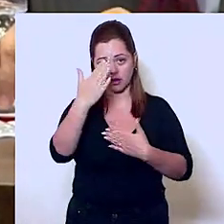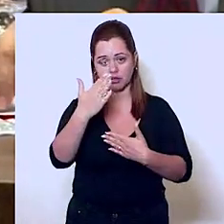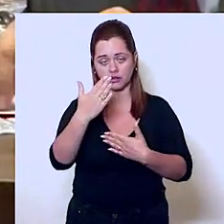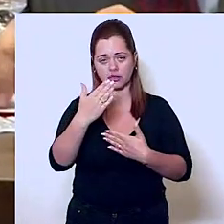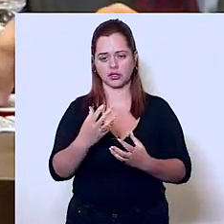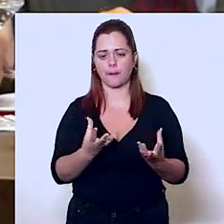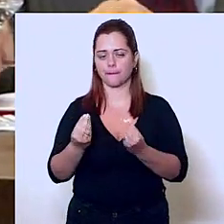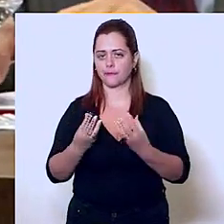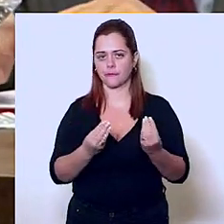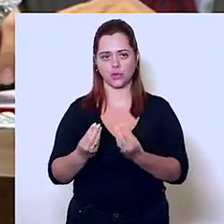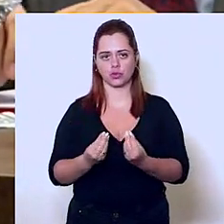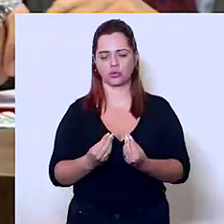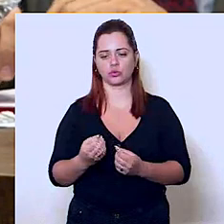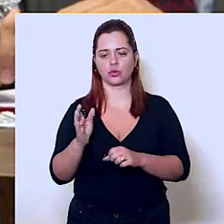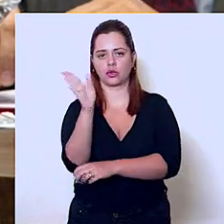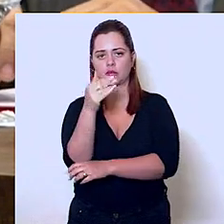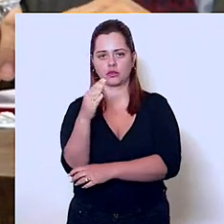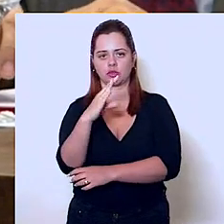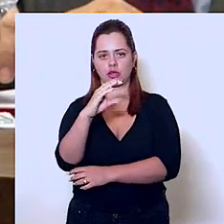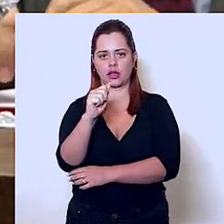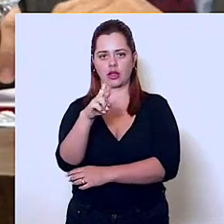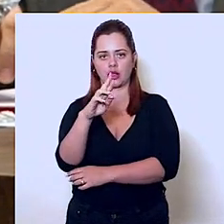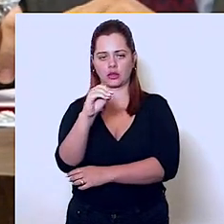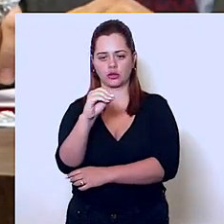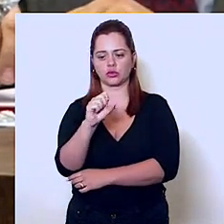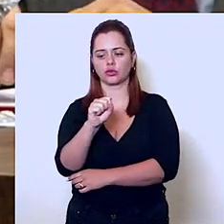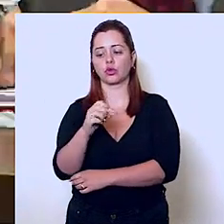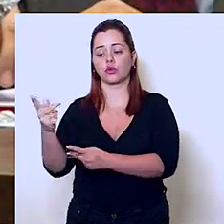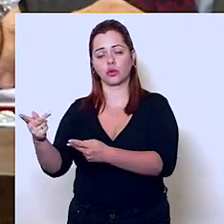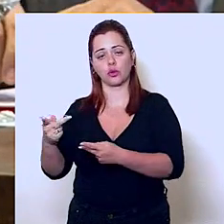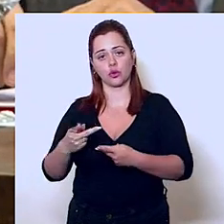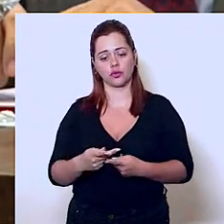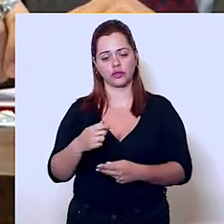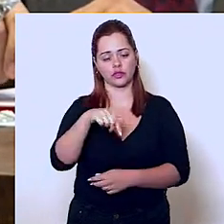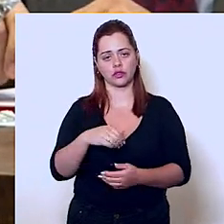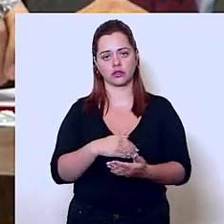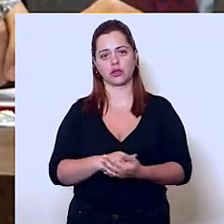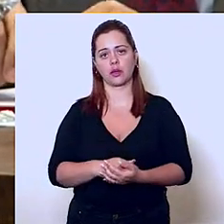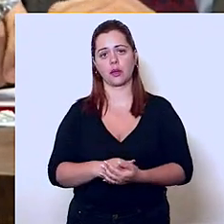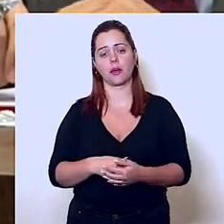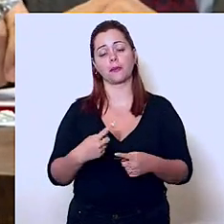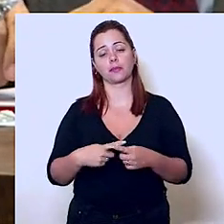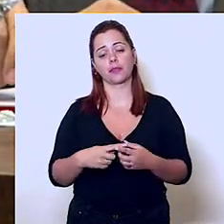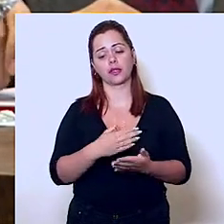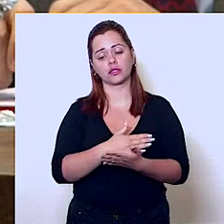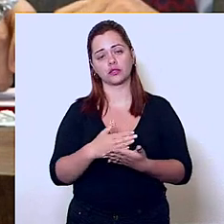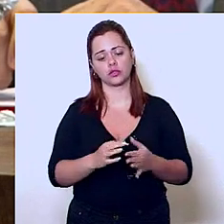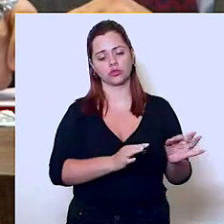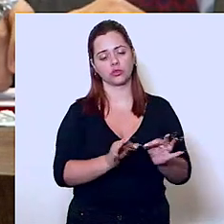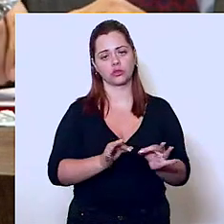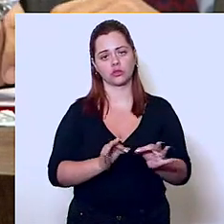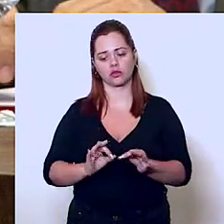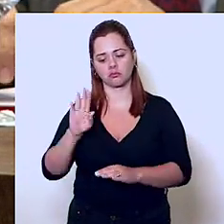Carlos França, o ministro das Relações Exteriores, pelo convite para estar aqui, principalmente por essa iniciativa de organizar essa homenagem